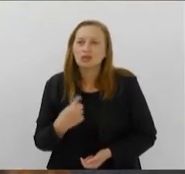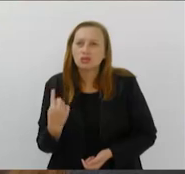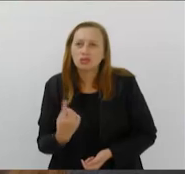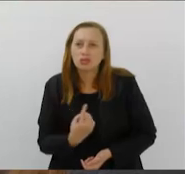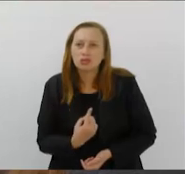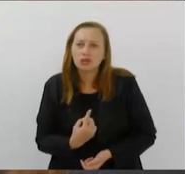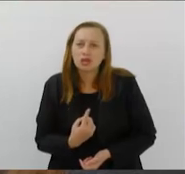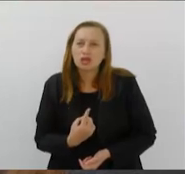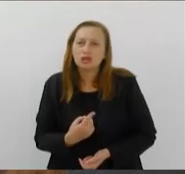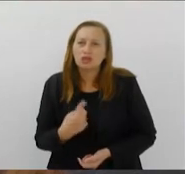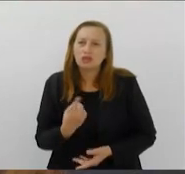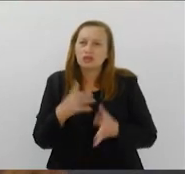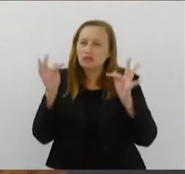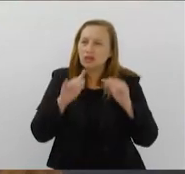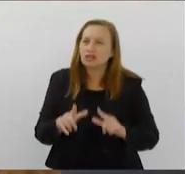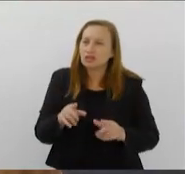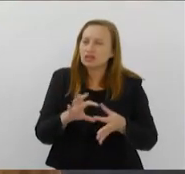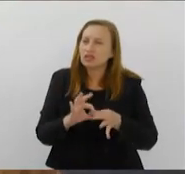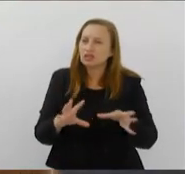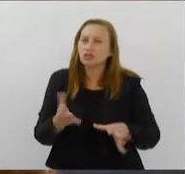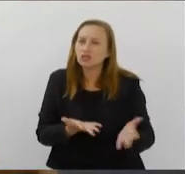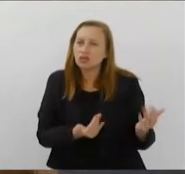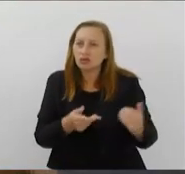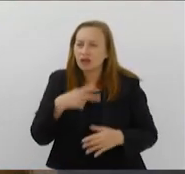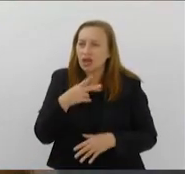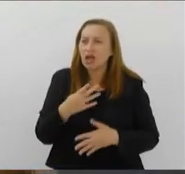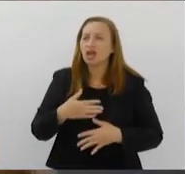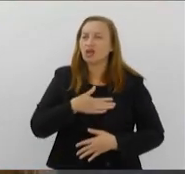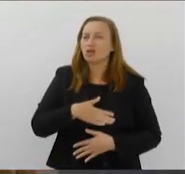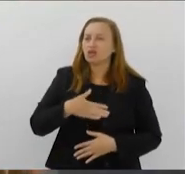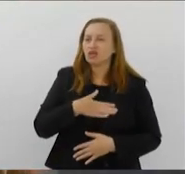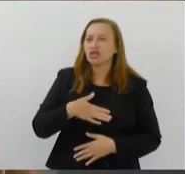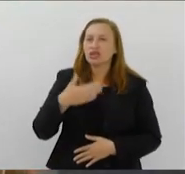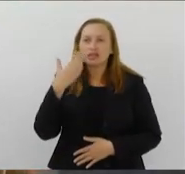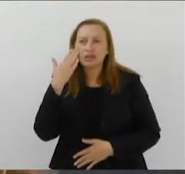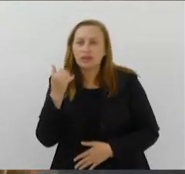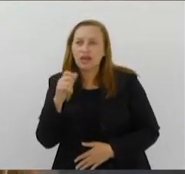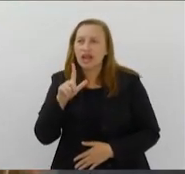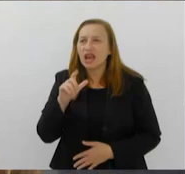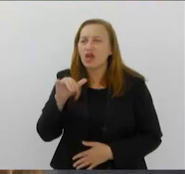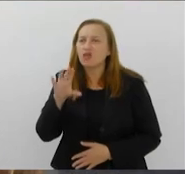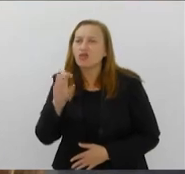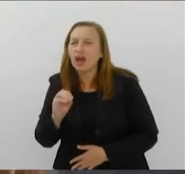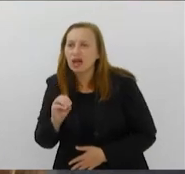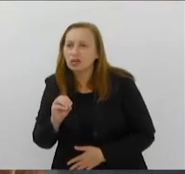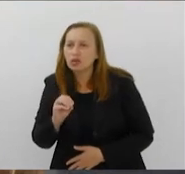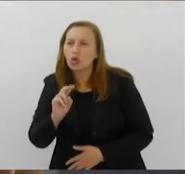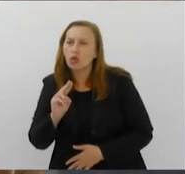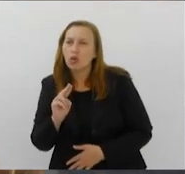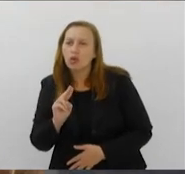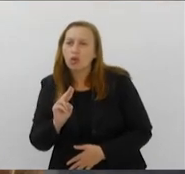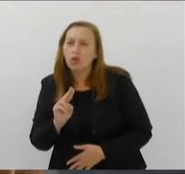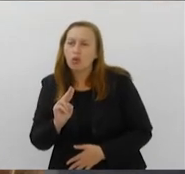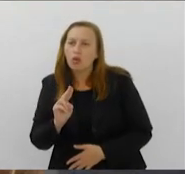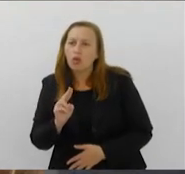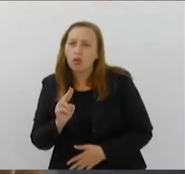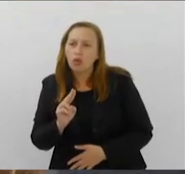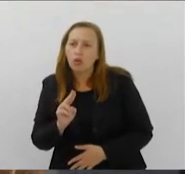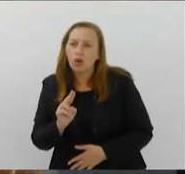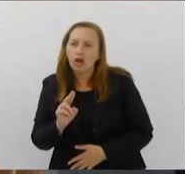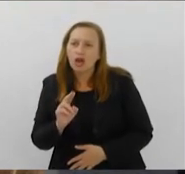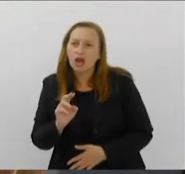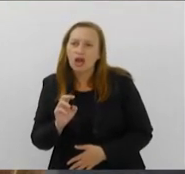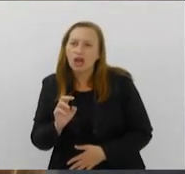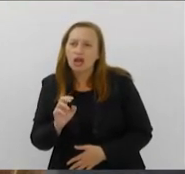Obrigado. Gostaria de saber, com o Leonardo e com o Vinícius, leis, no caso, tanto